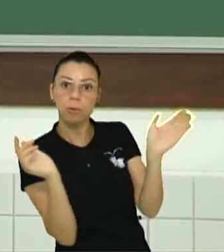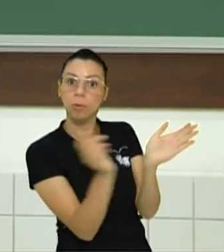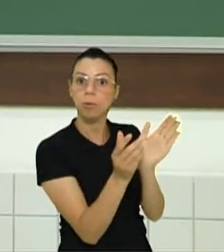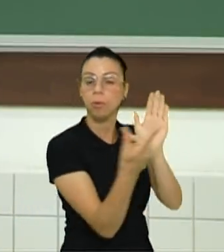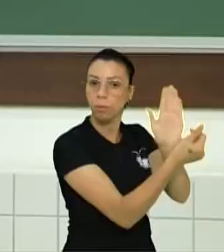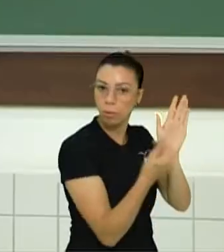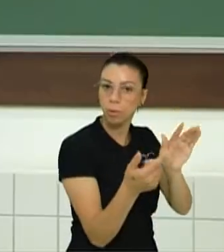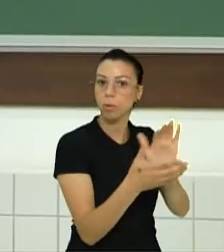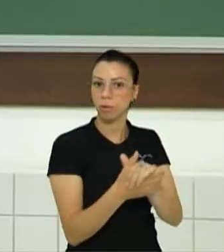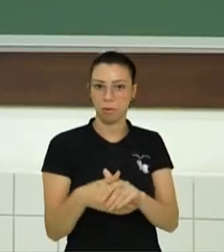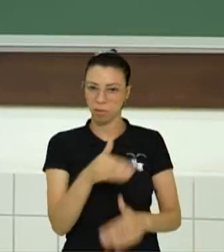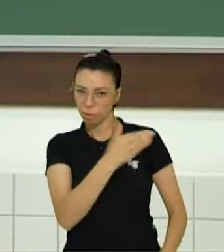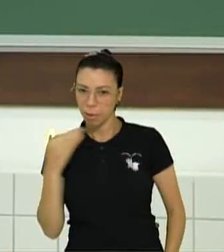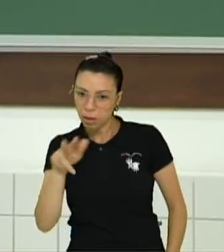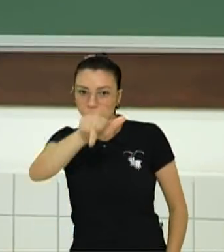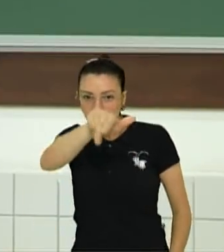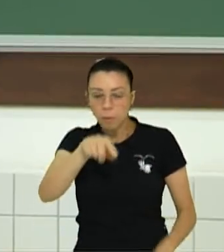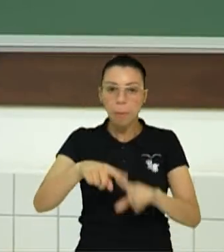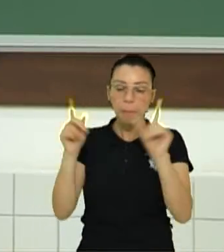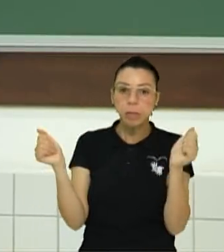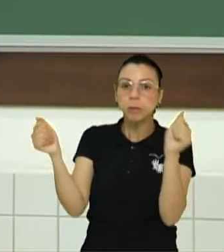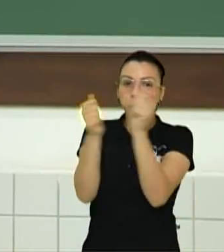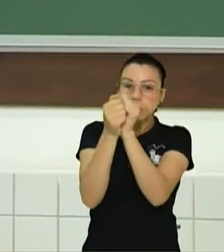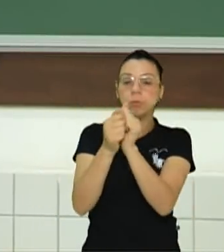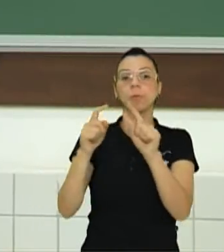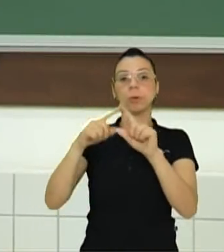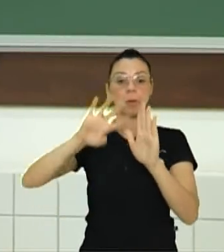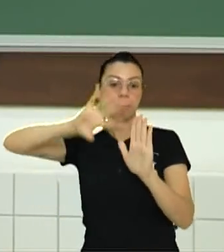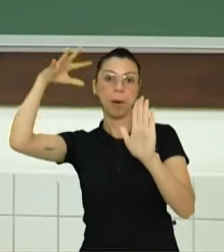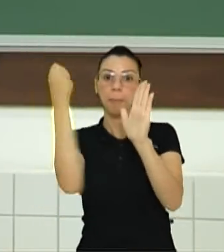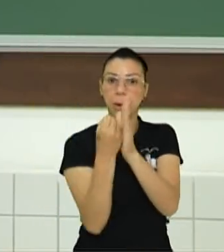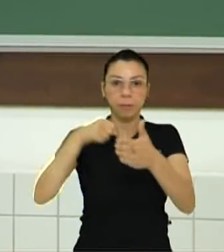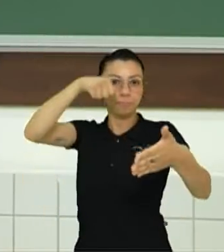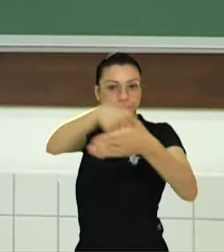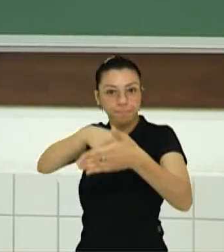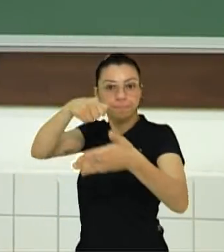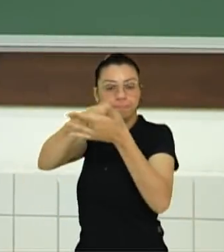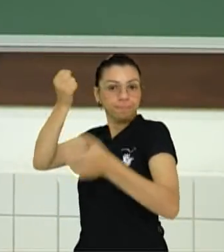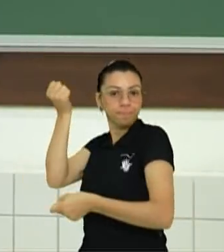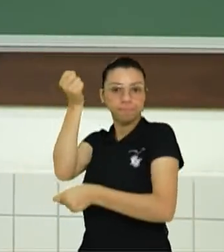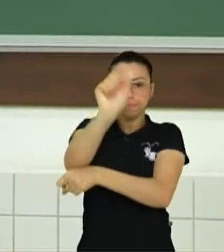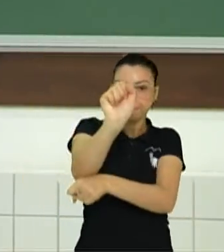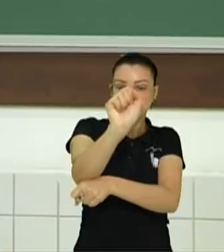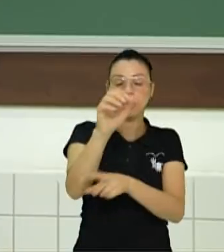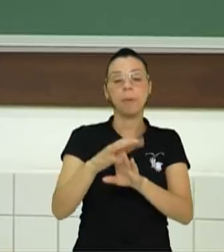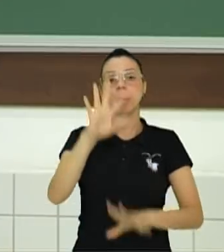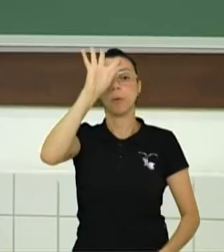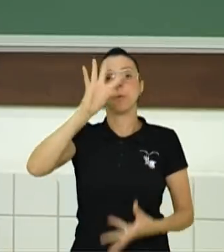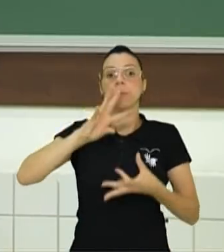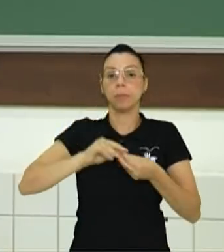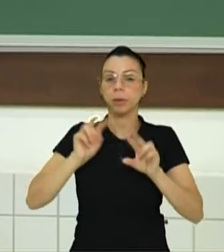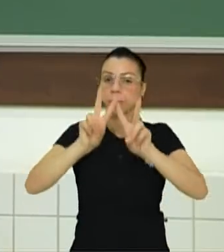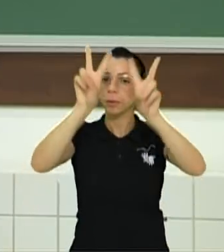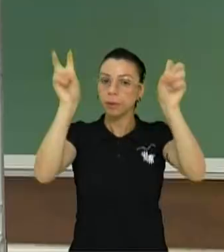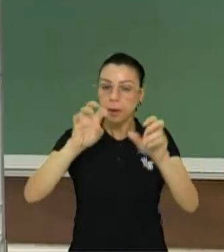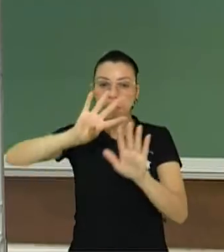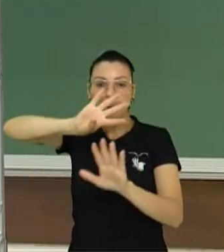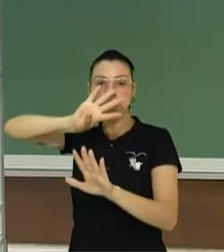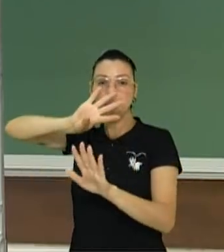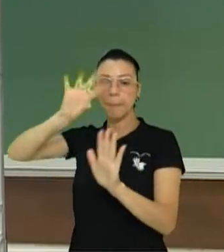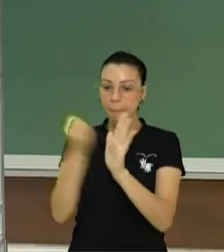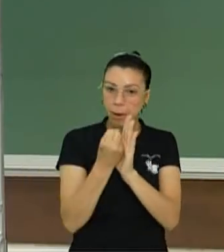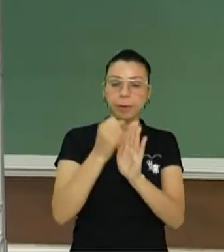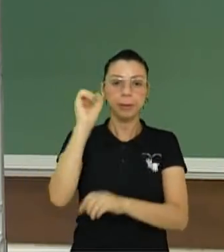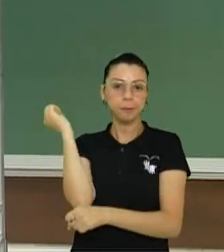caras, mas eles estão aqui com a gente ainda. E viraram símbolo de luta. Isso foi muito interessante. Entender o termo símbolo de luta,